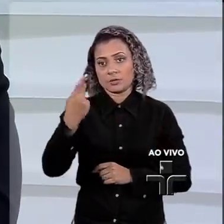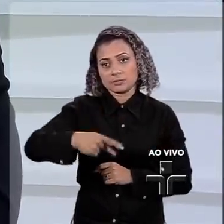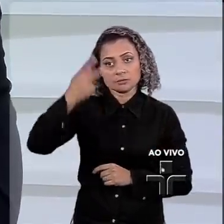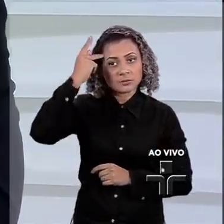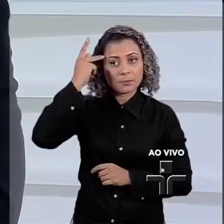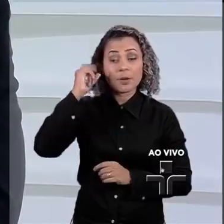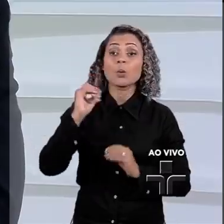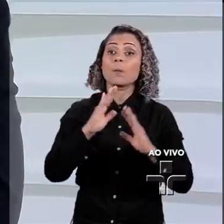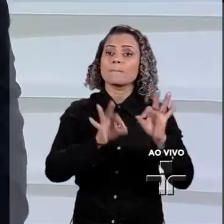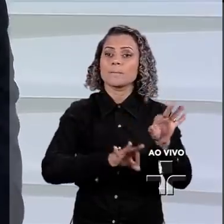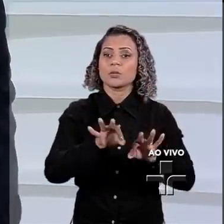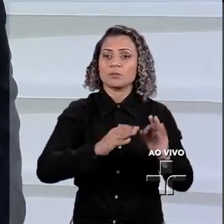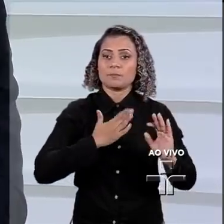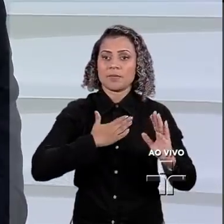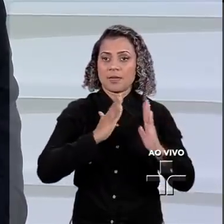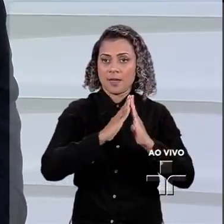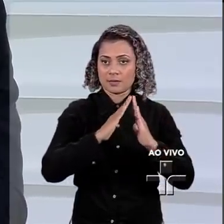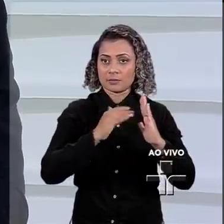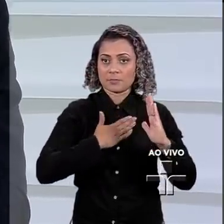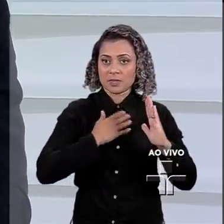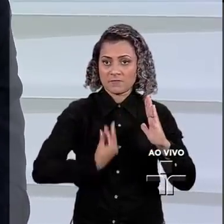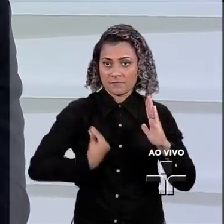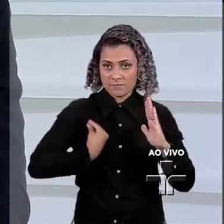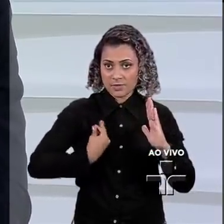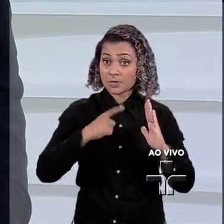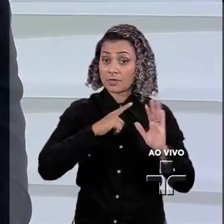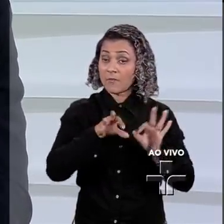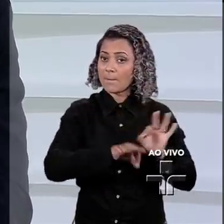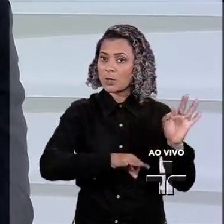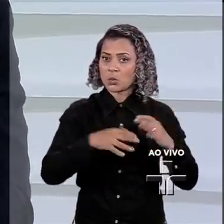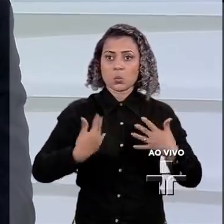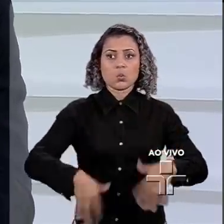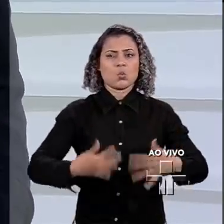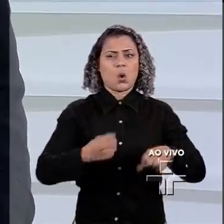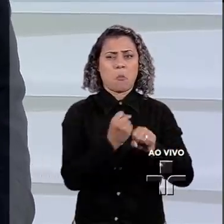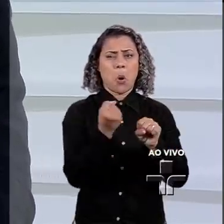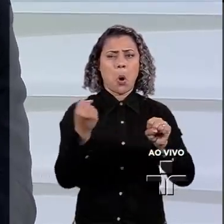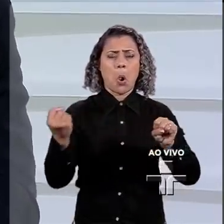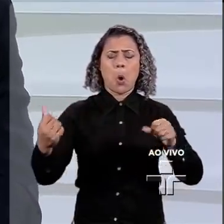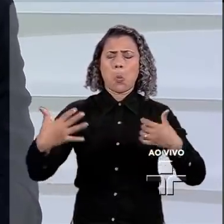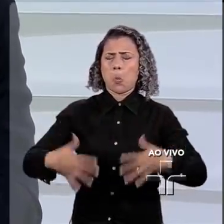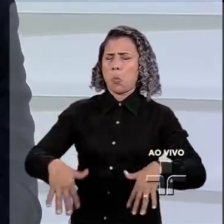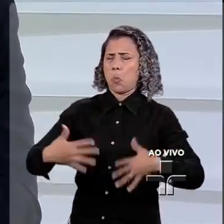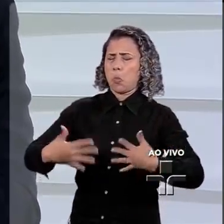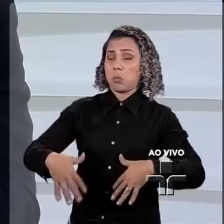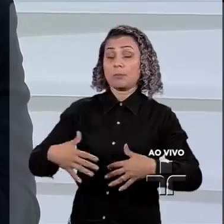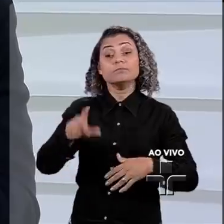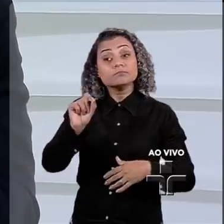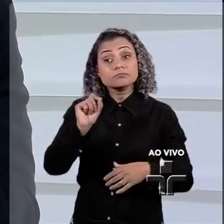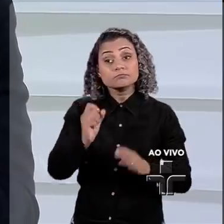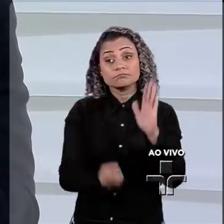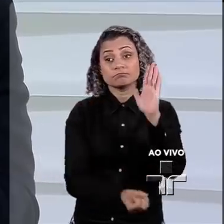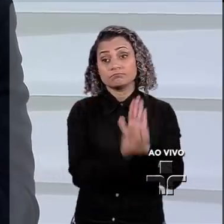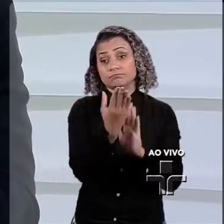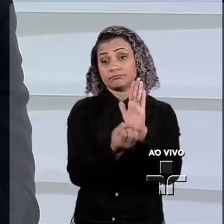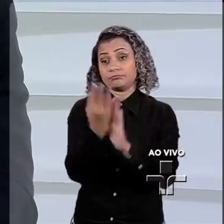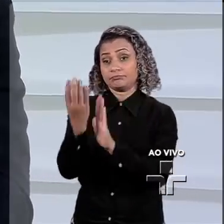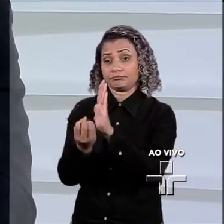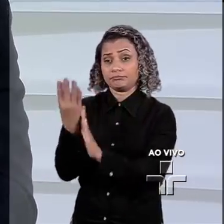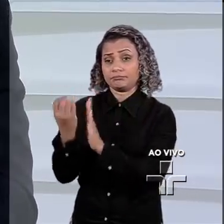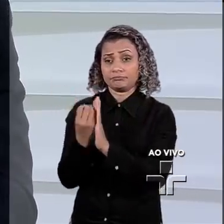Minha Casa Minha Vida, mostrando que foi um projeto megalomaníaco, faraônico e que